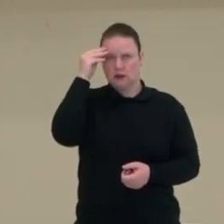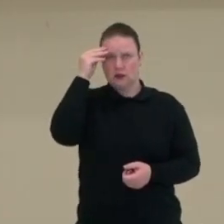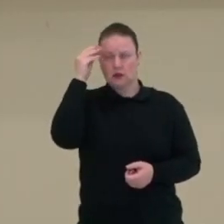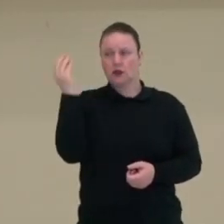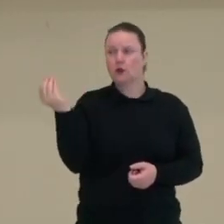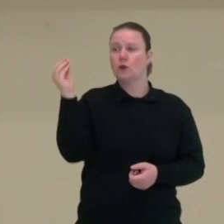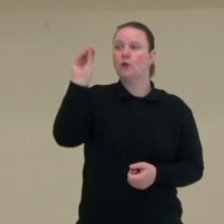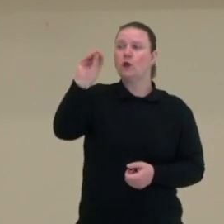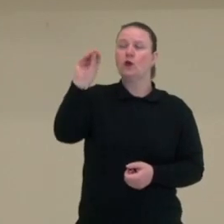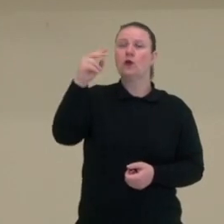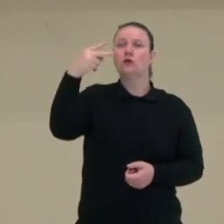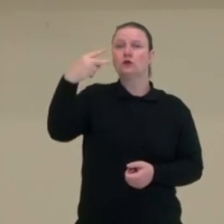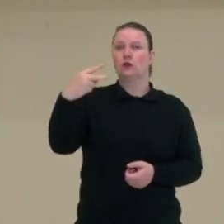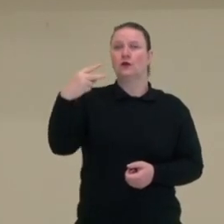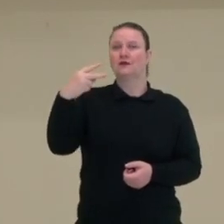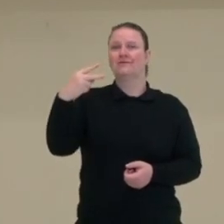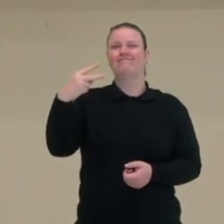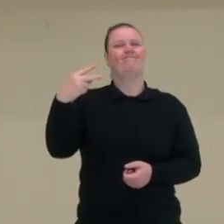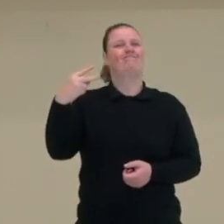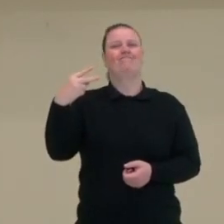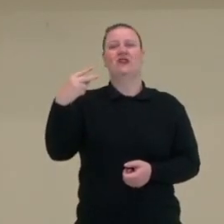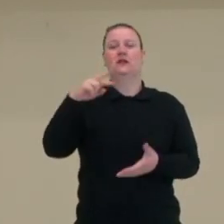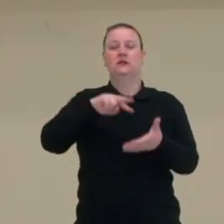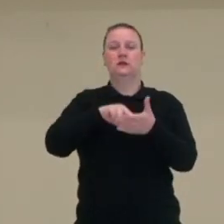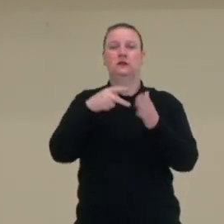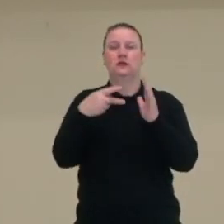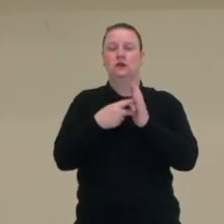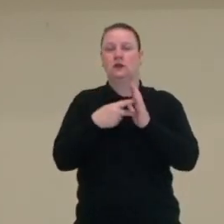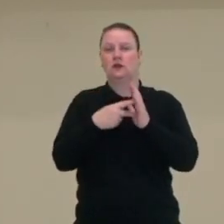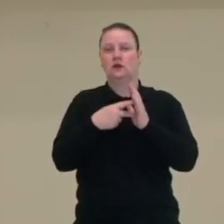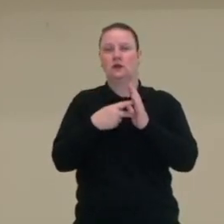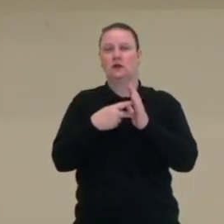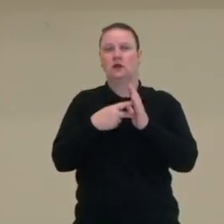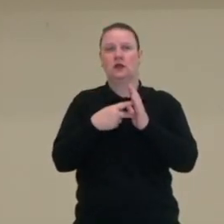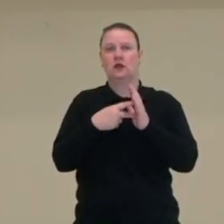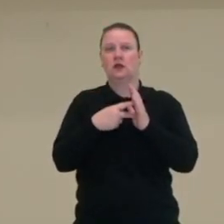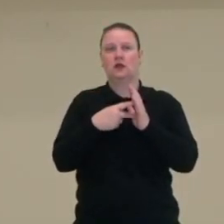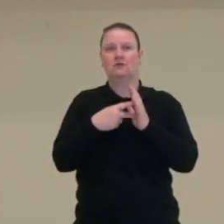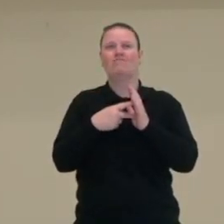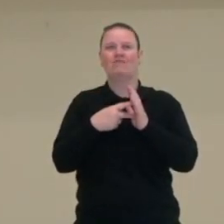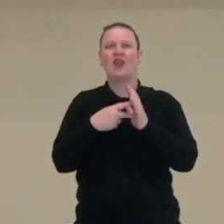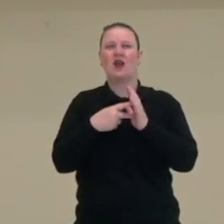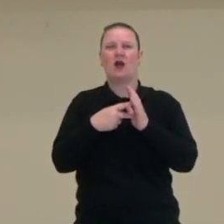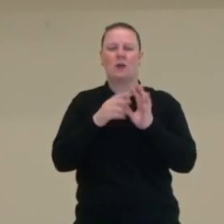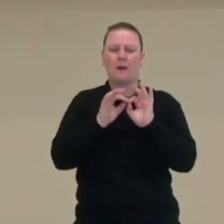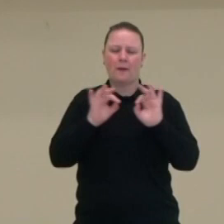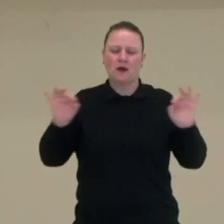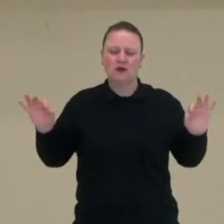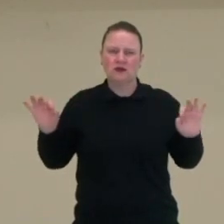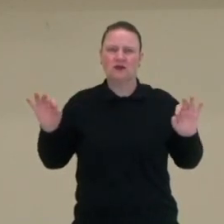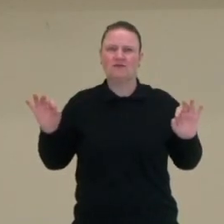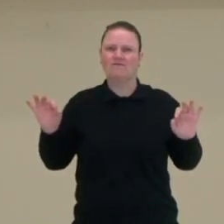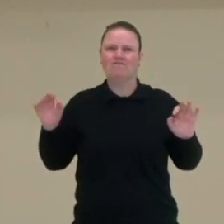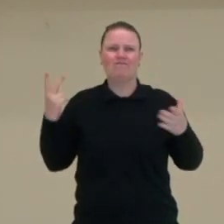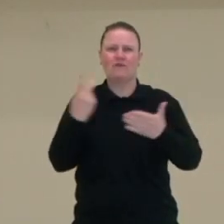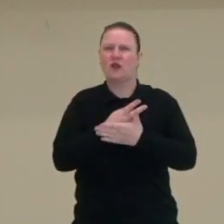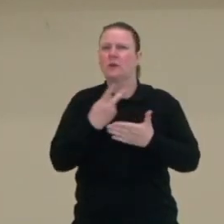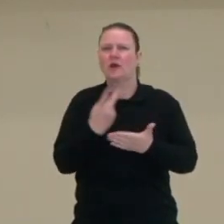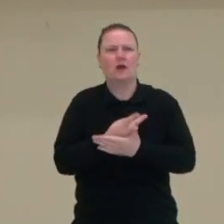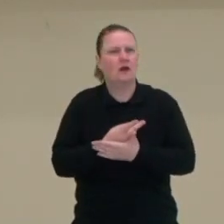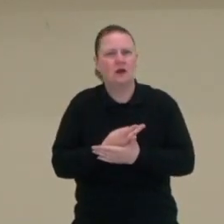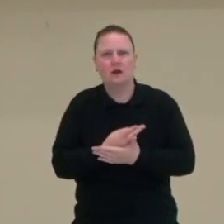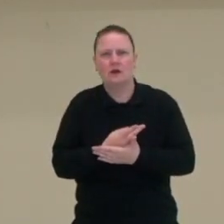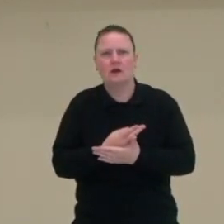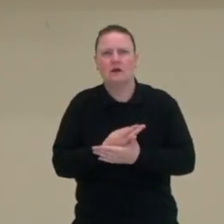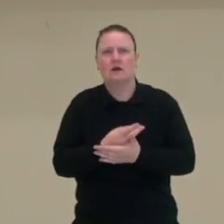expoente 2, significa que você está calculando uma medida linear, tá? Você mediu apenas